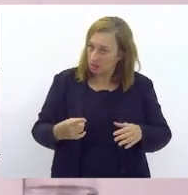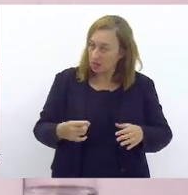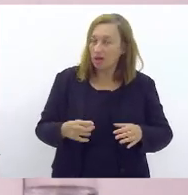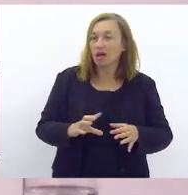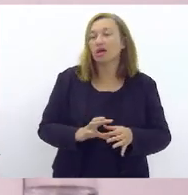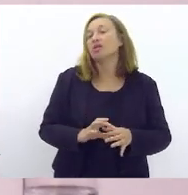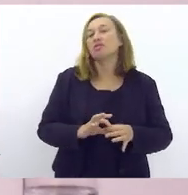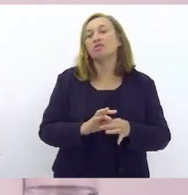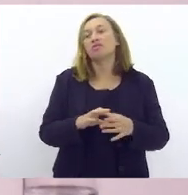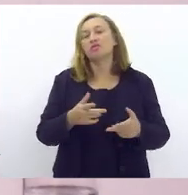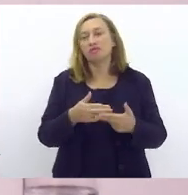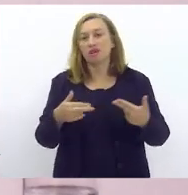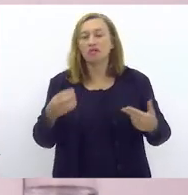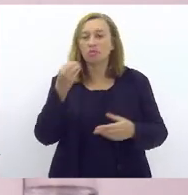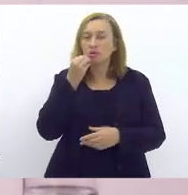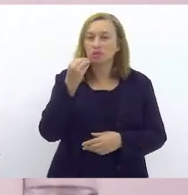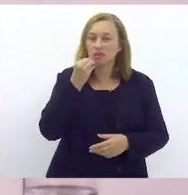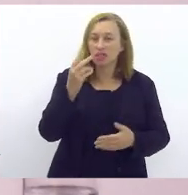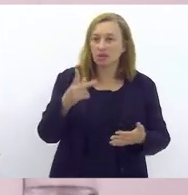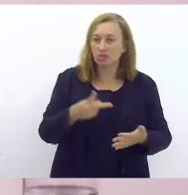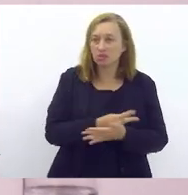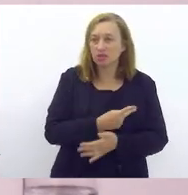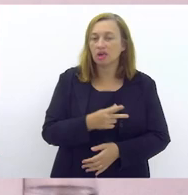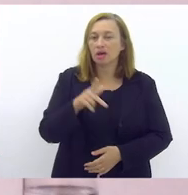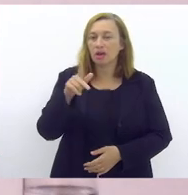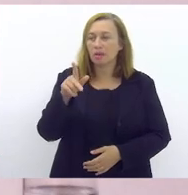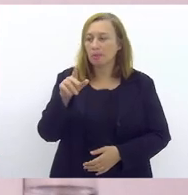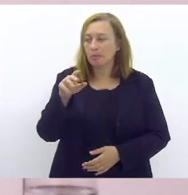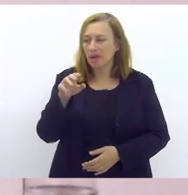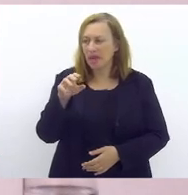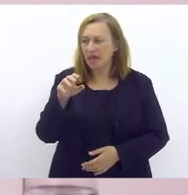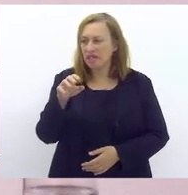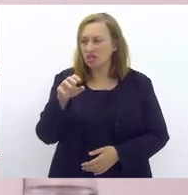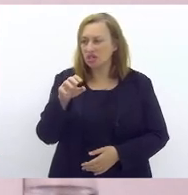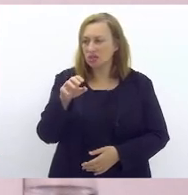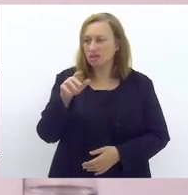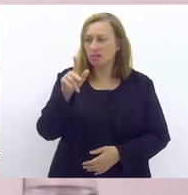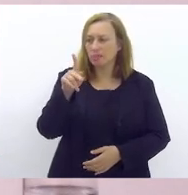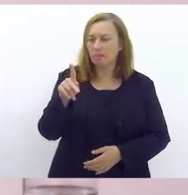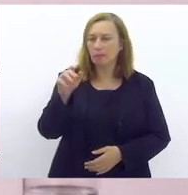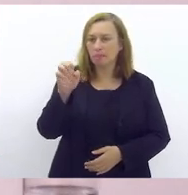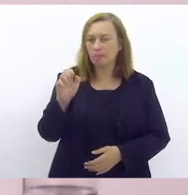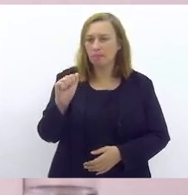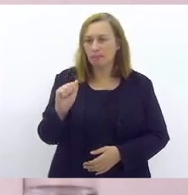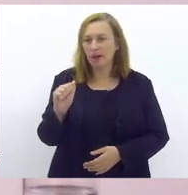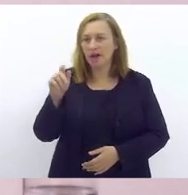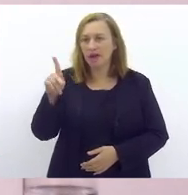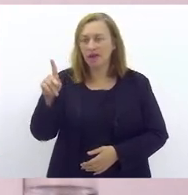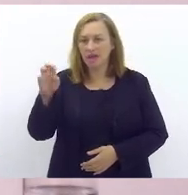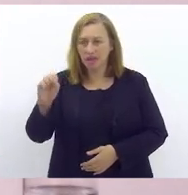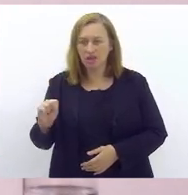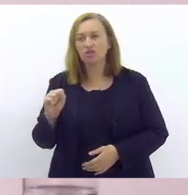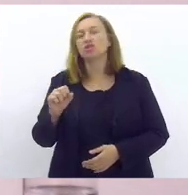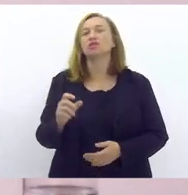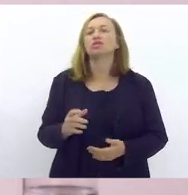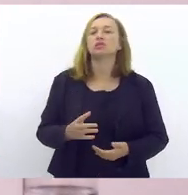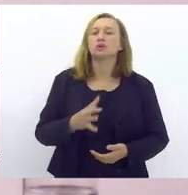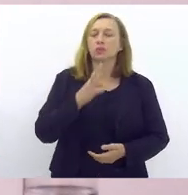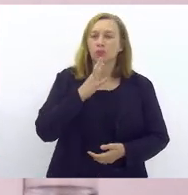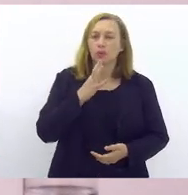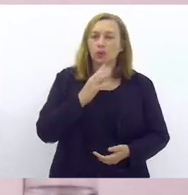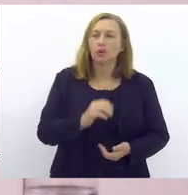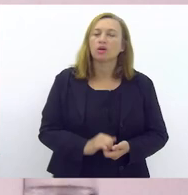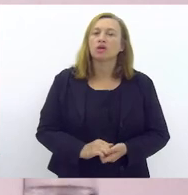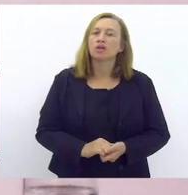PAEs. E aí uma ou outra de agenda de educação infantil, mas não a causa principal do reconhecimento. Causa